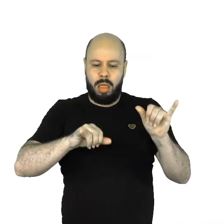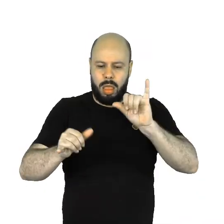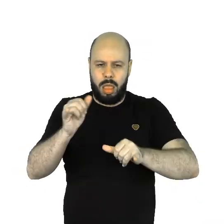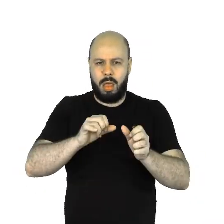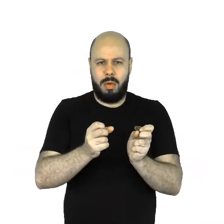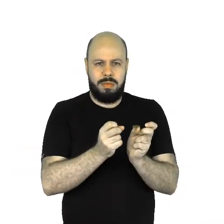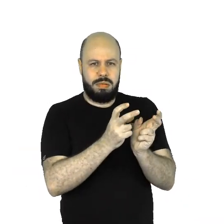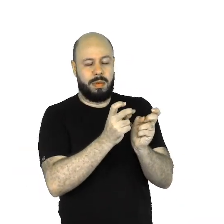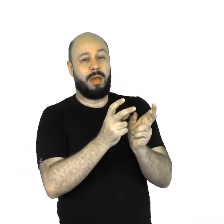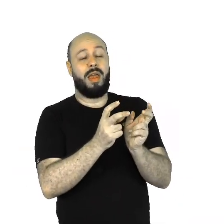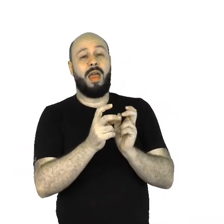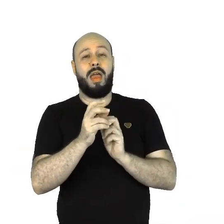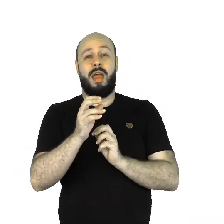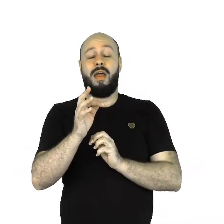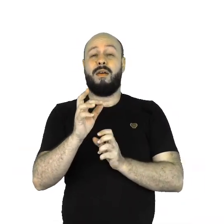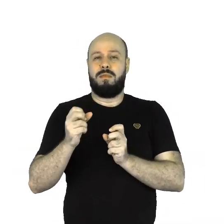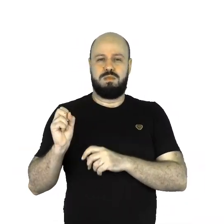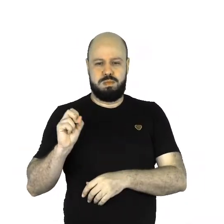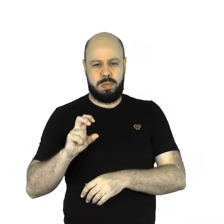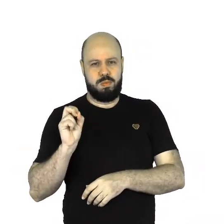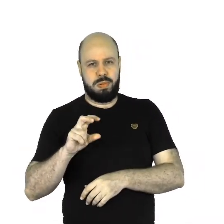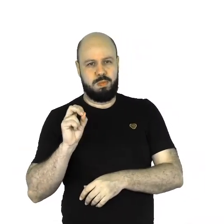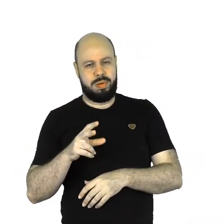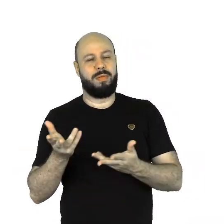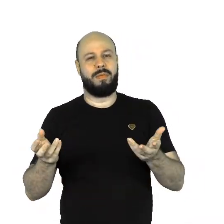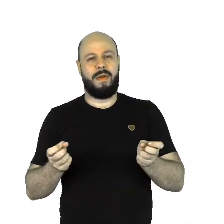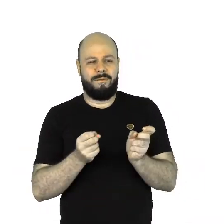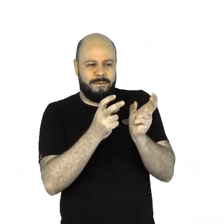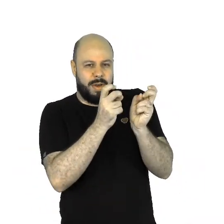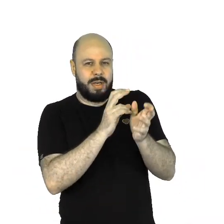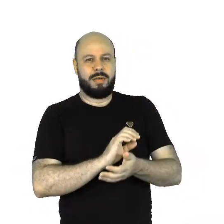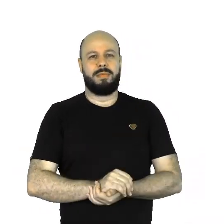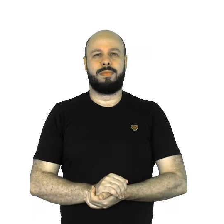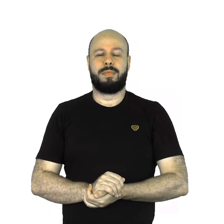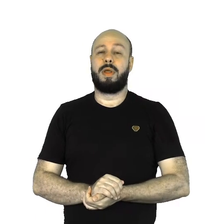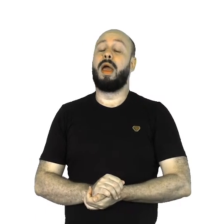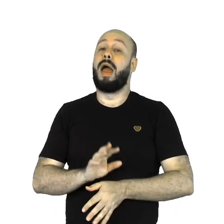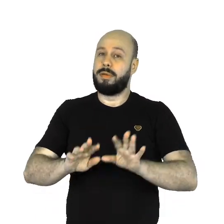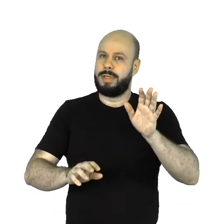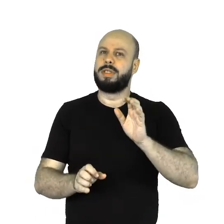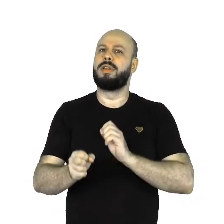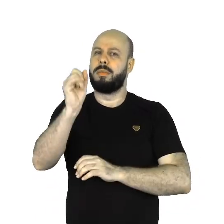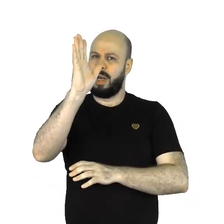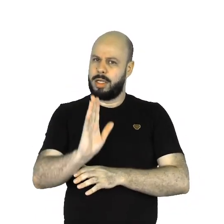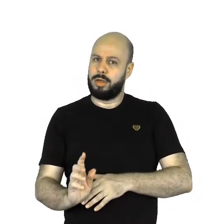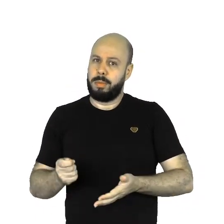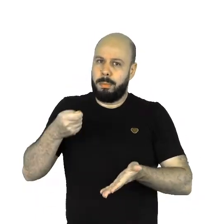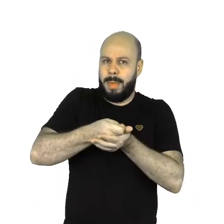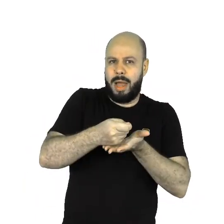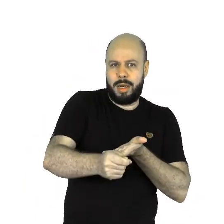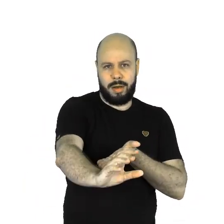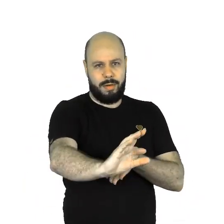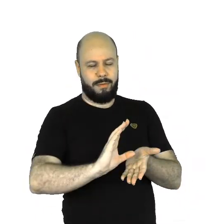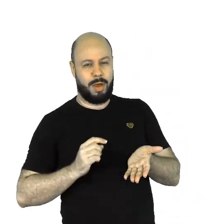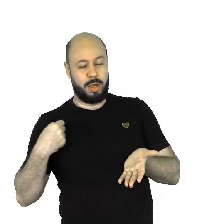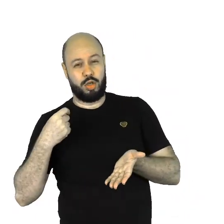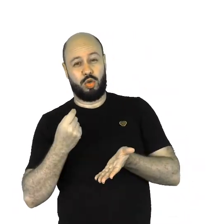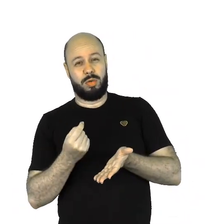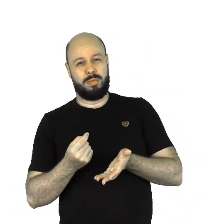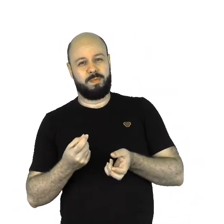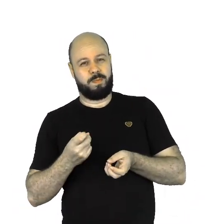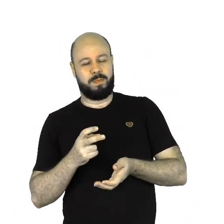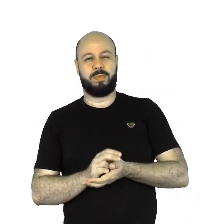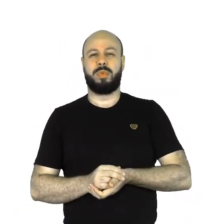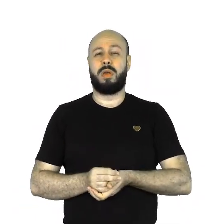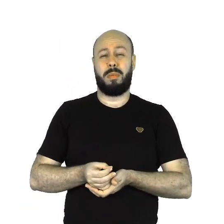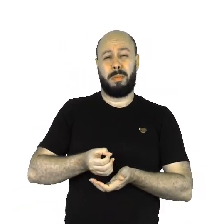Que são os fertilizantes agrotóxicos, que muitas vezes vêm aqui para o Brasil, tá? A partir das multinacionais, tá?